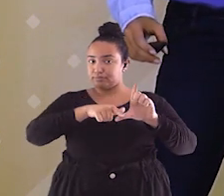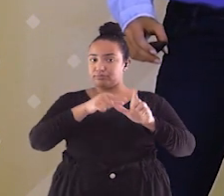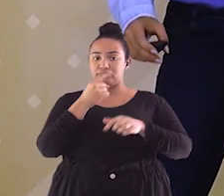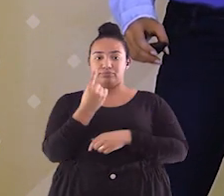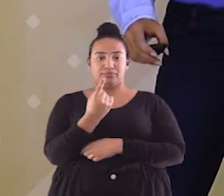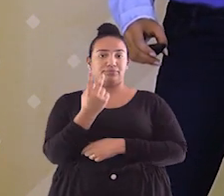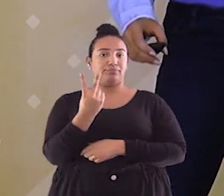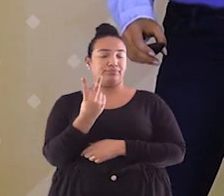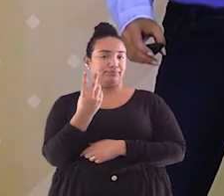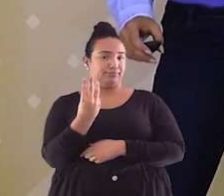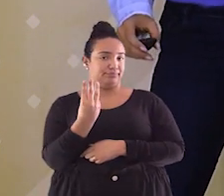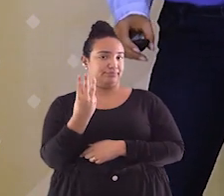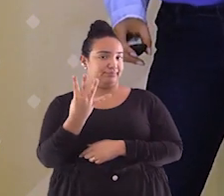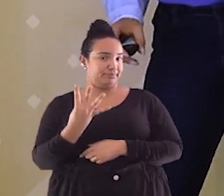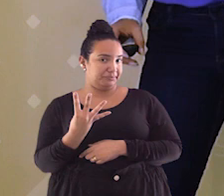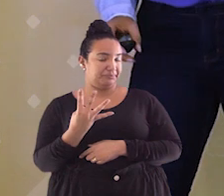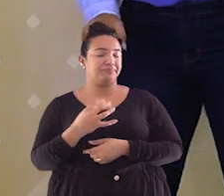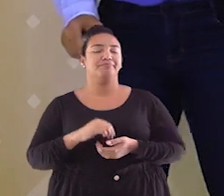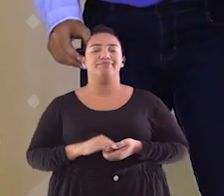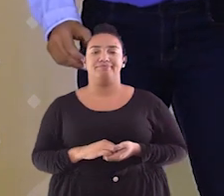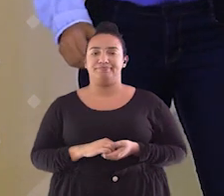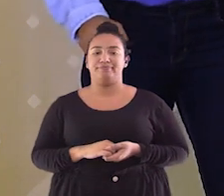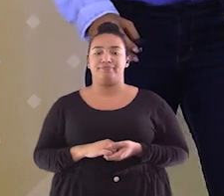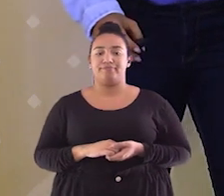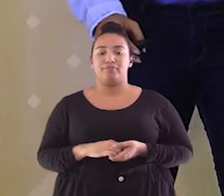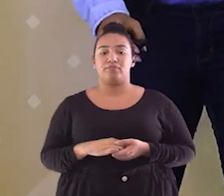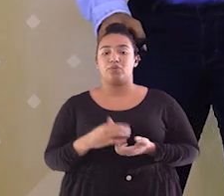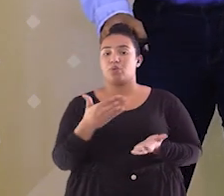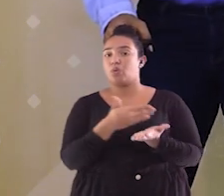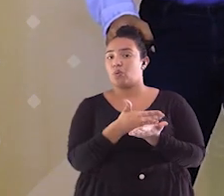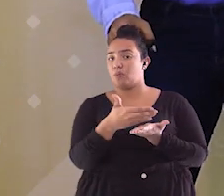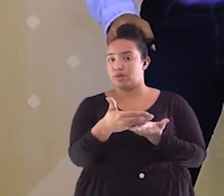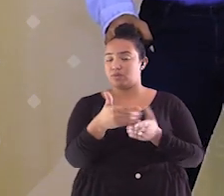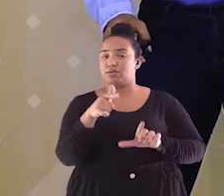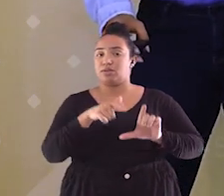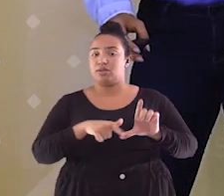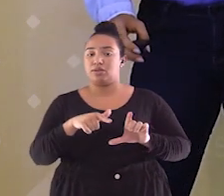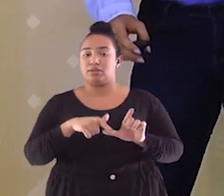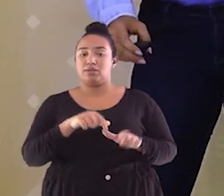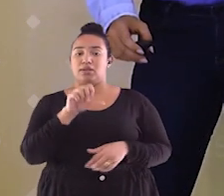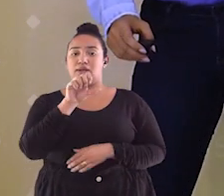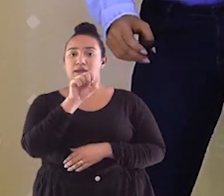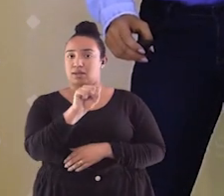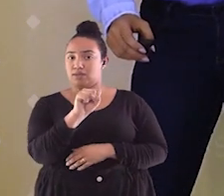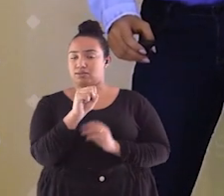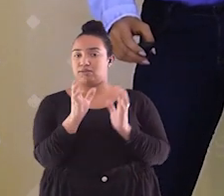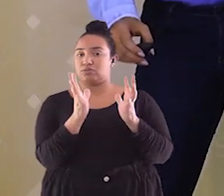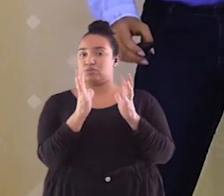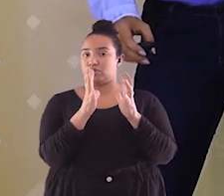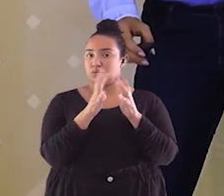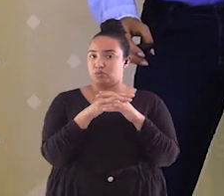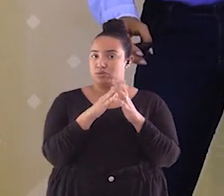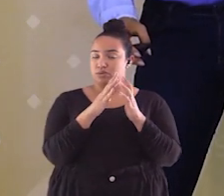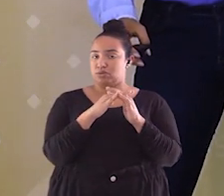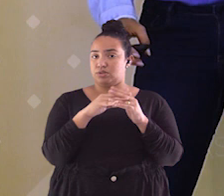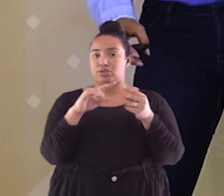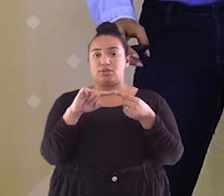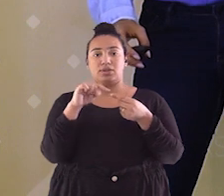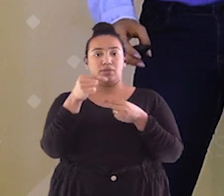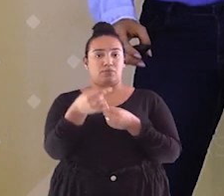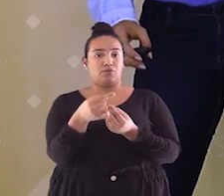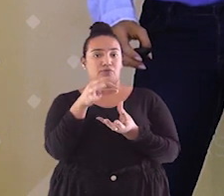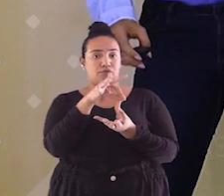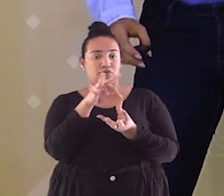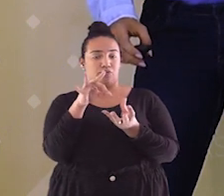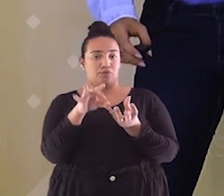2, 3, 4. Ok? Ela começa com a letra S, que é uma consoante, seguida de uma vogal, que é a